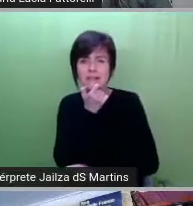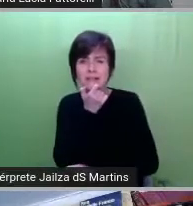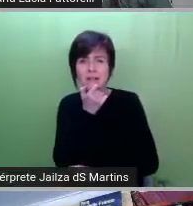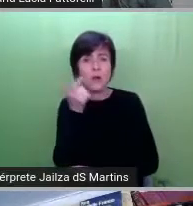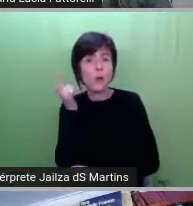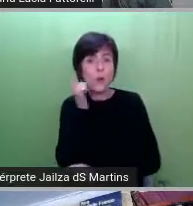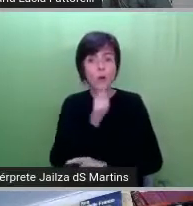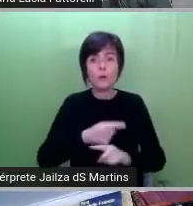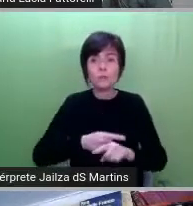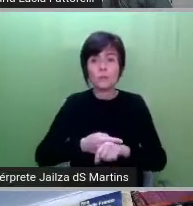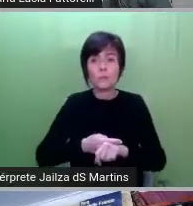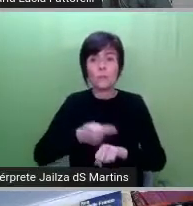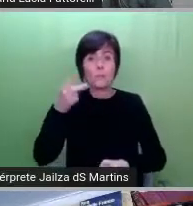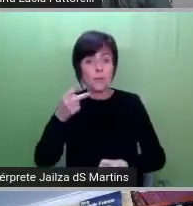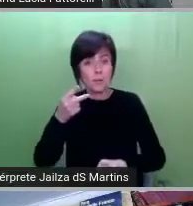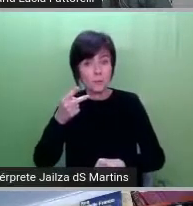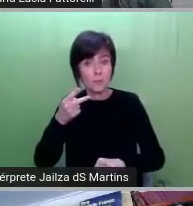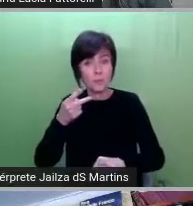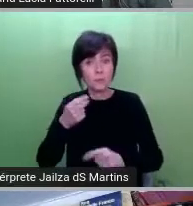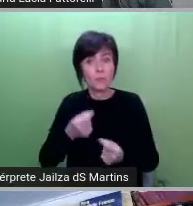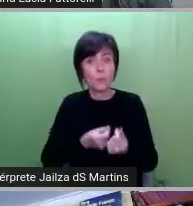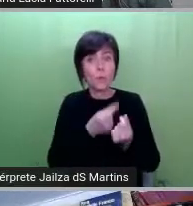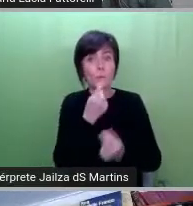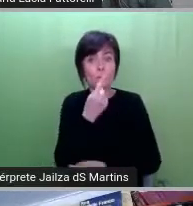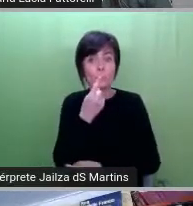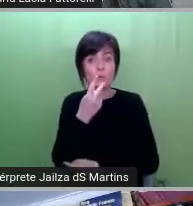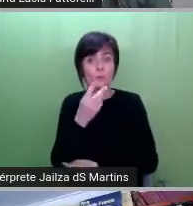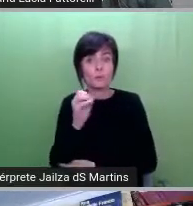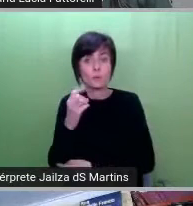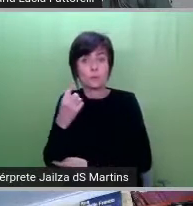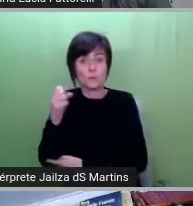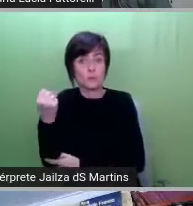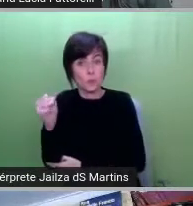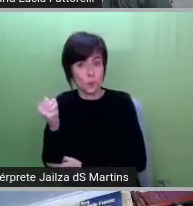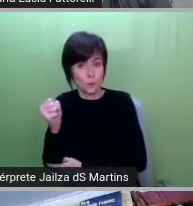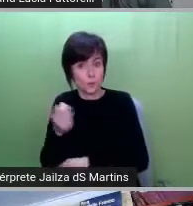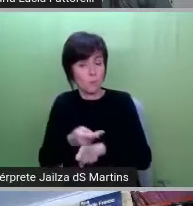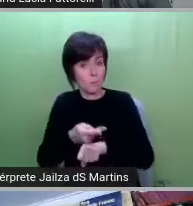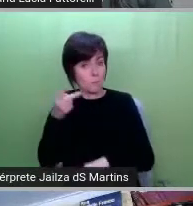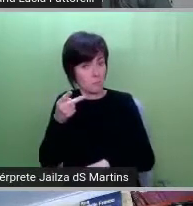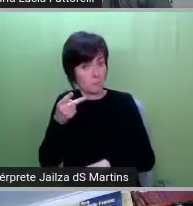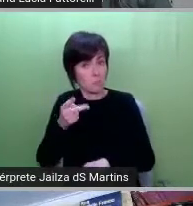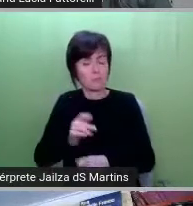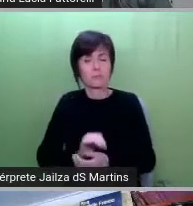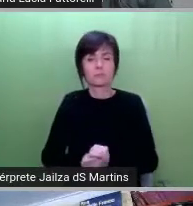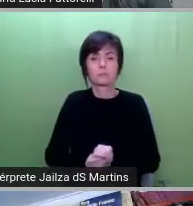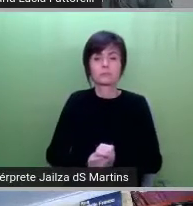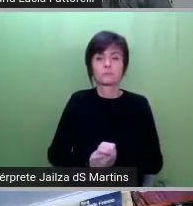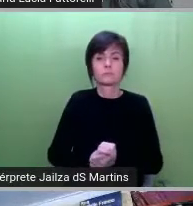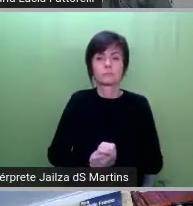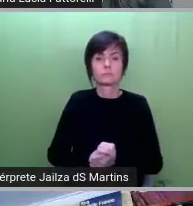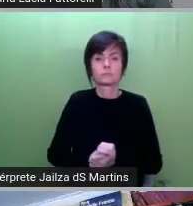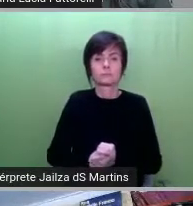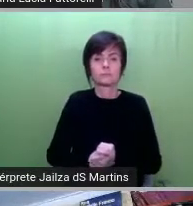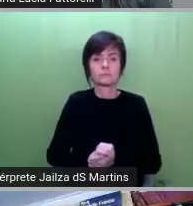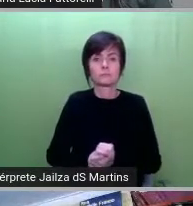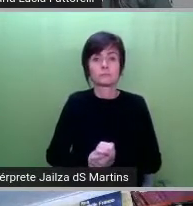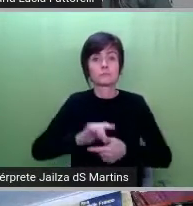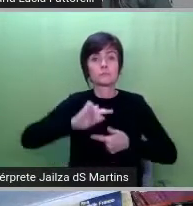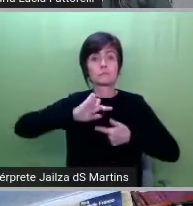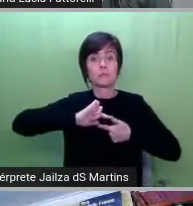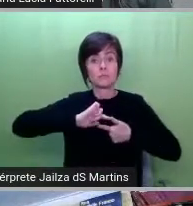Nobel de Economia em 2018, né? Para ninguém botar defeito, né, de ser esquerdista, heterodoxo,